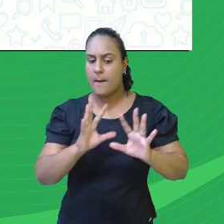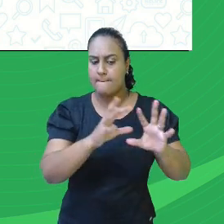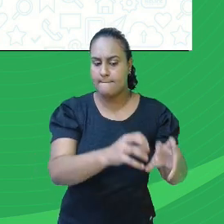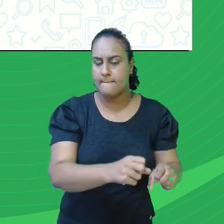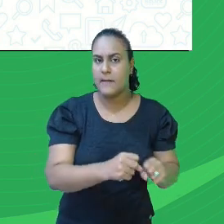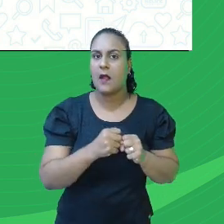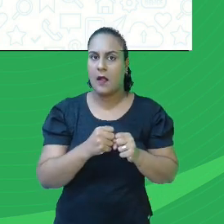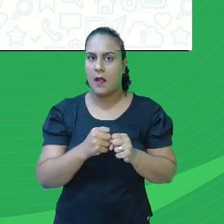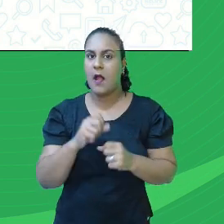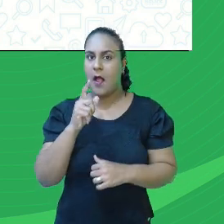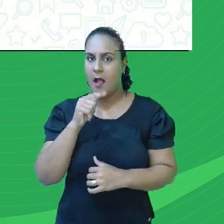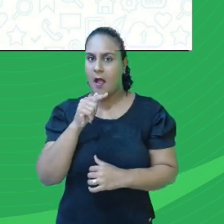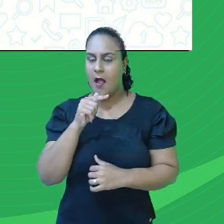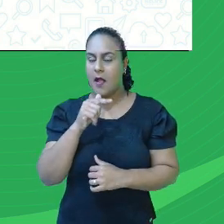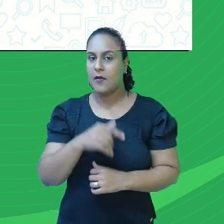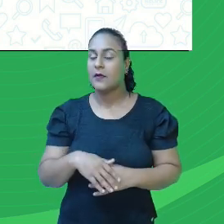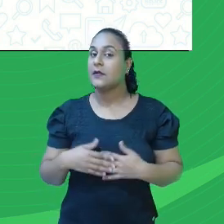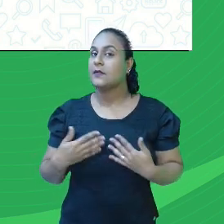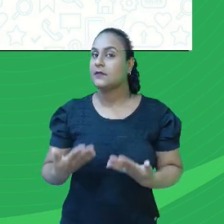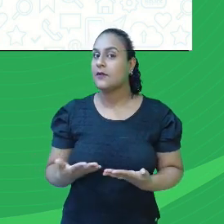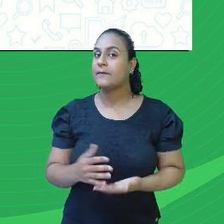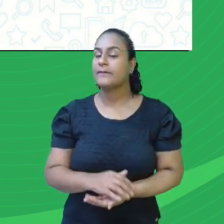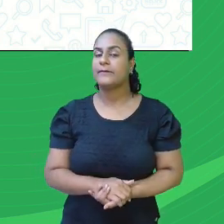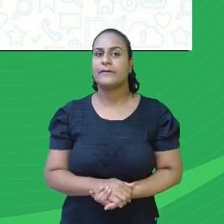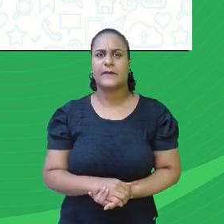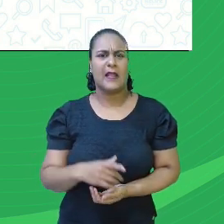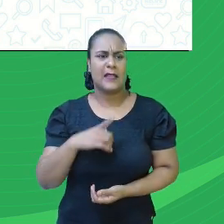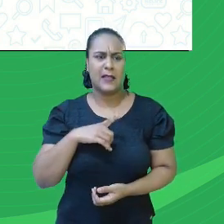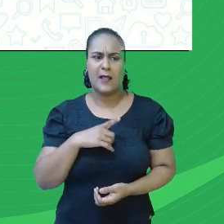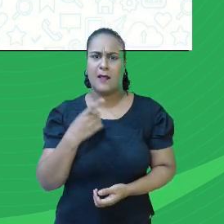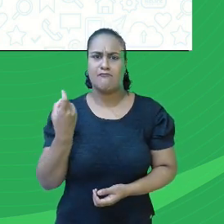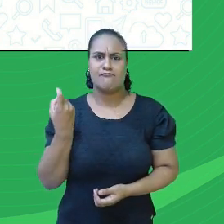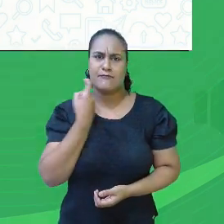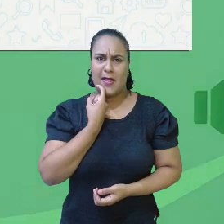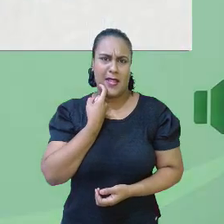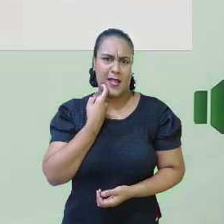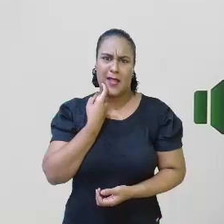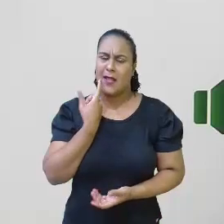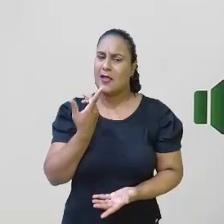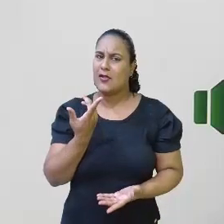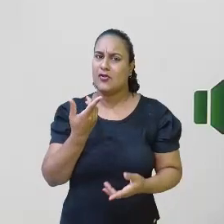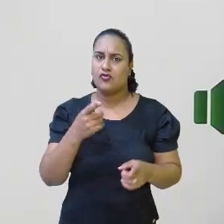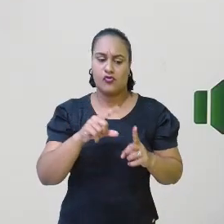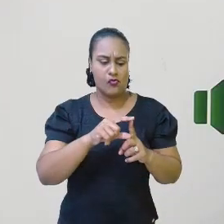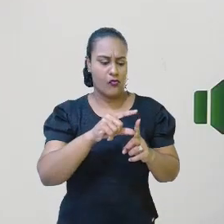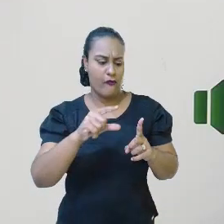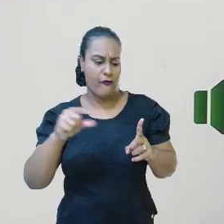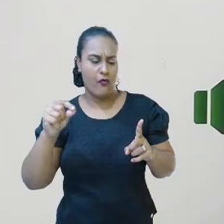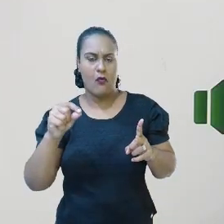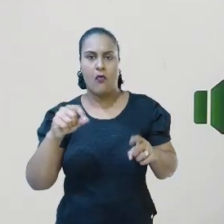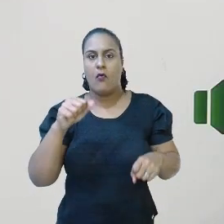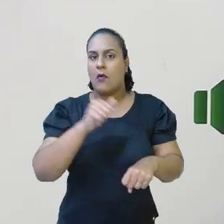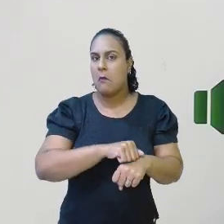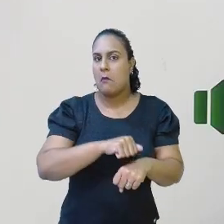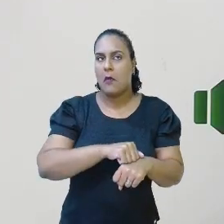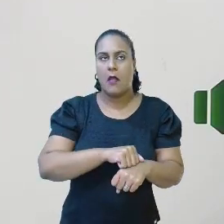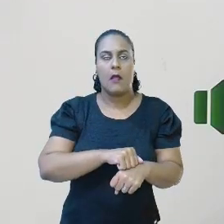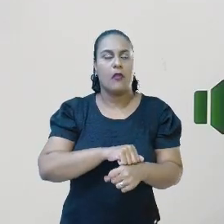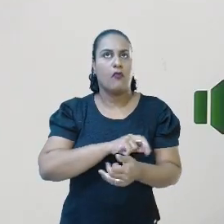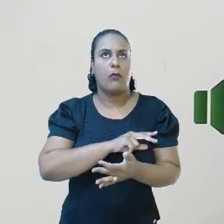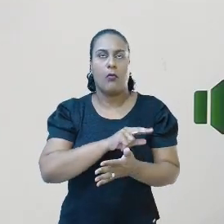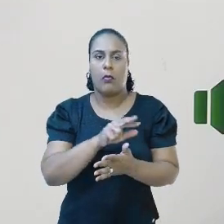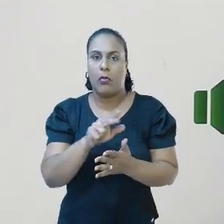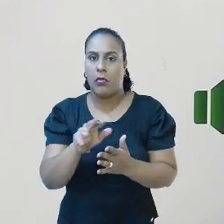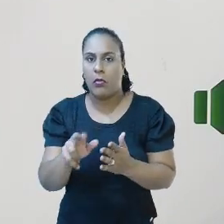vai buscar essa água. Então essa água vem até com peixe dentro, pedaço de galho, folha, pedra, vem com tudo.